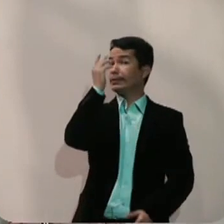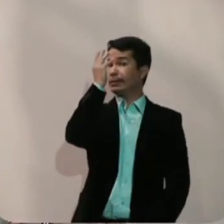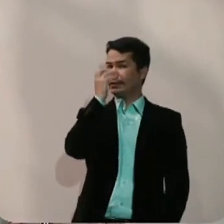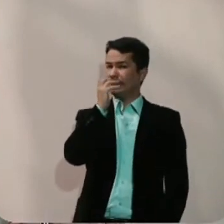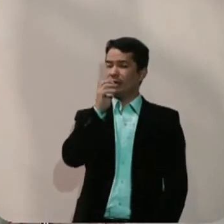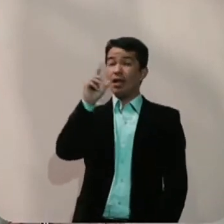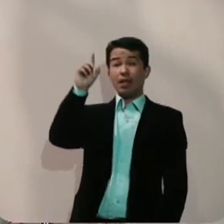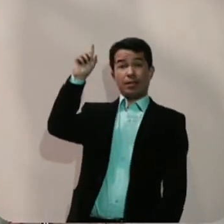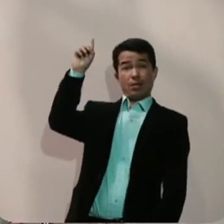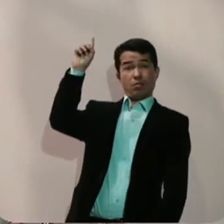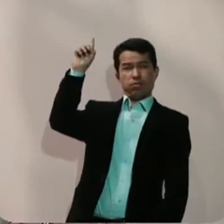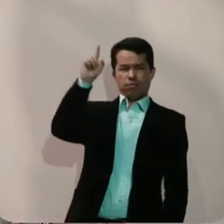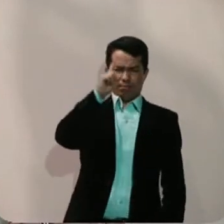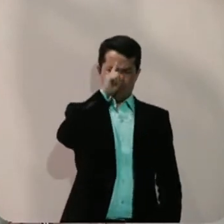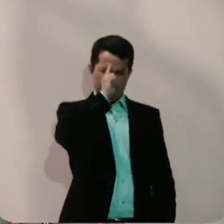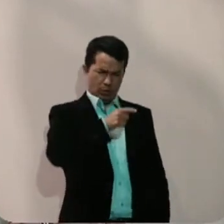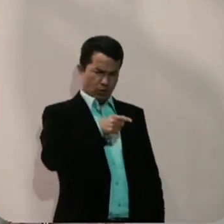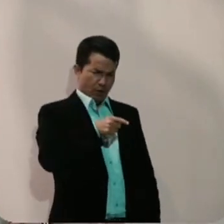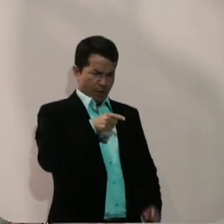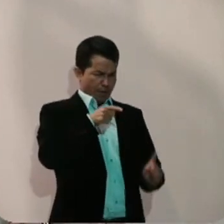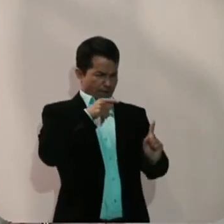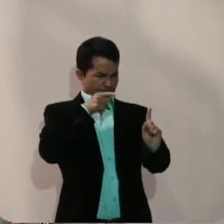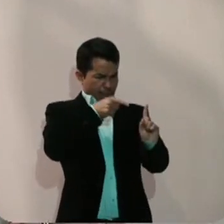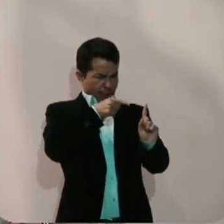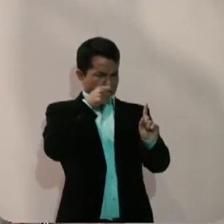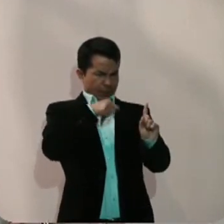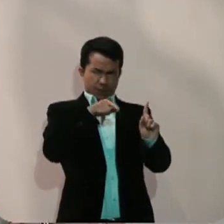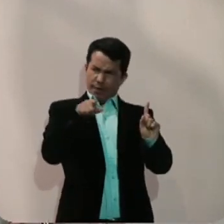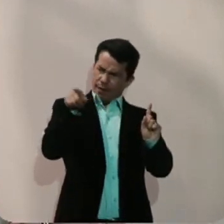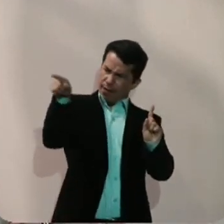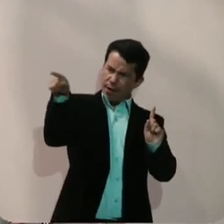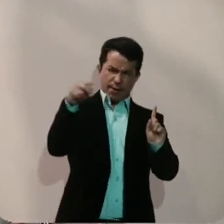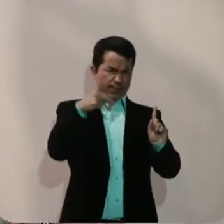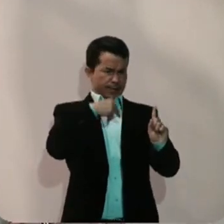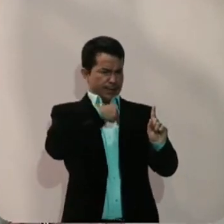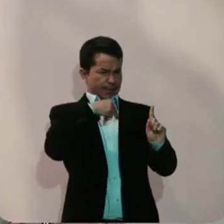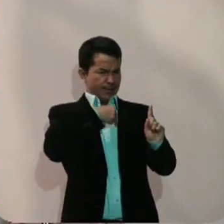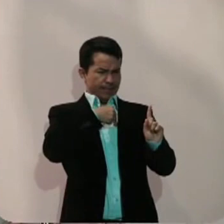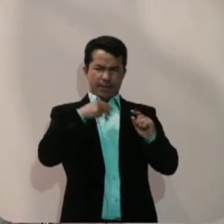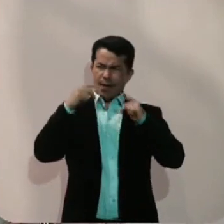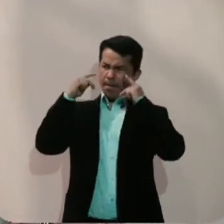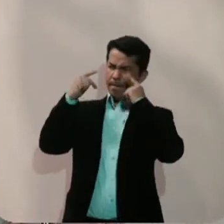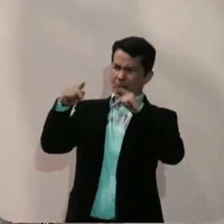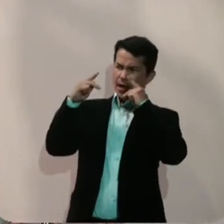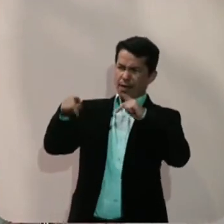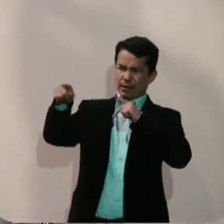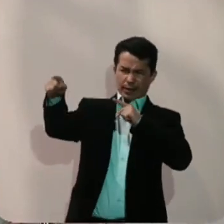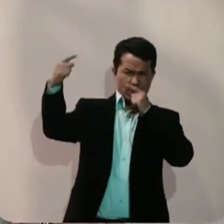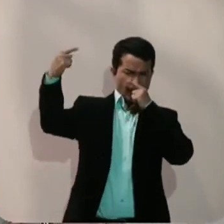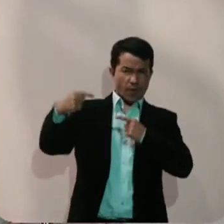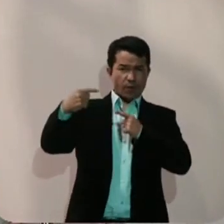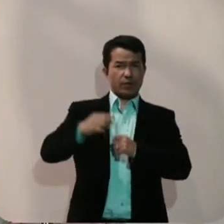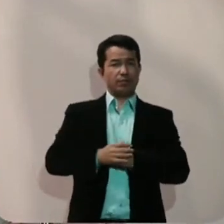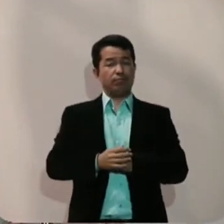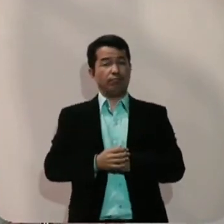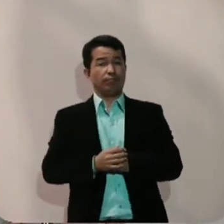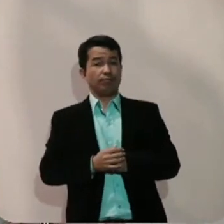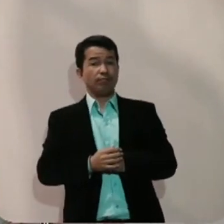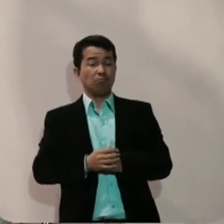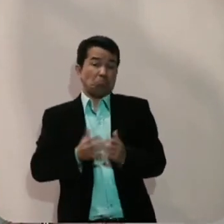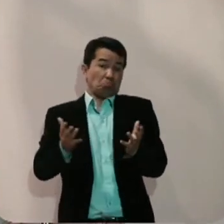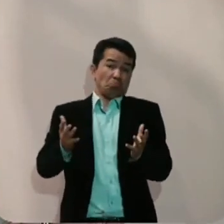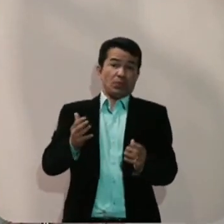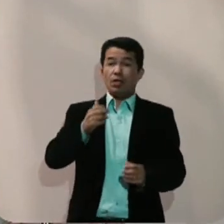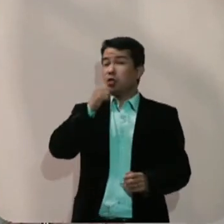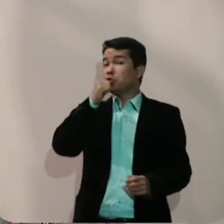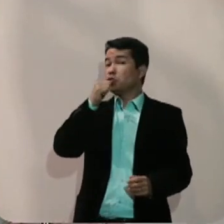Nínive e pregar contra essa cidade. Bom, eu acho que ele não tinha grande problema de pregar contra a